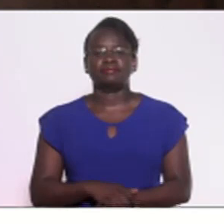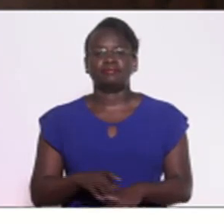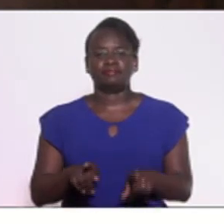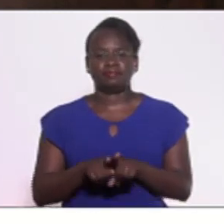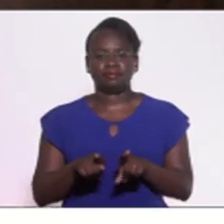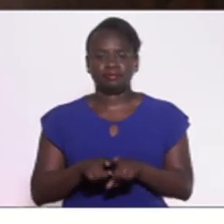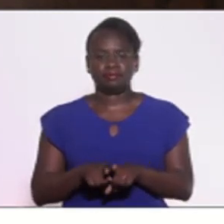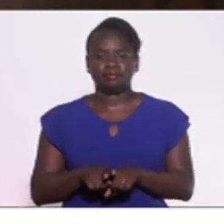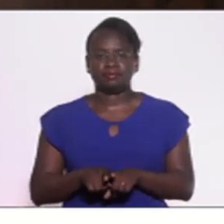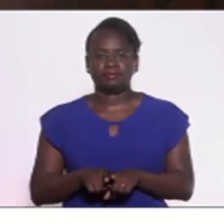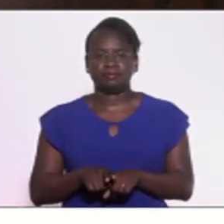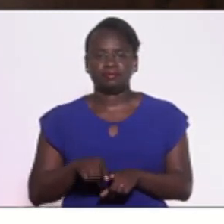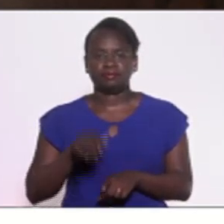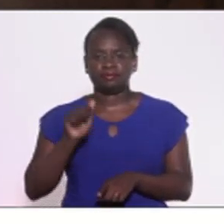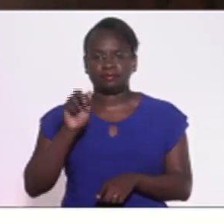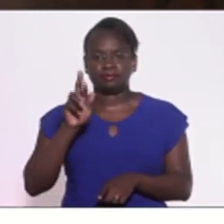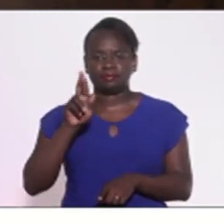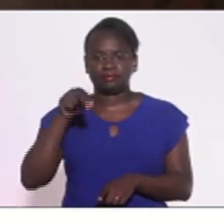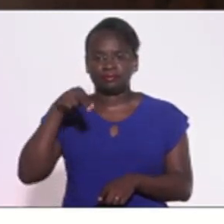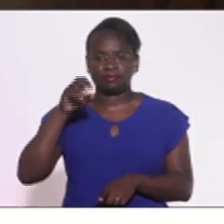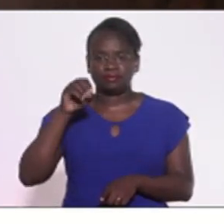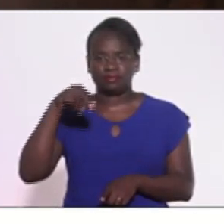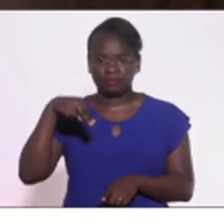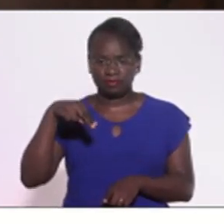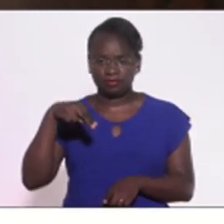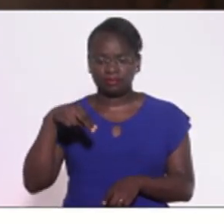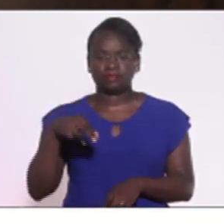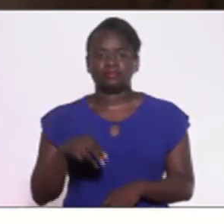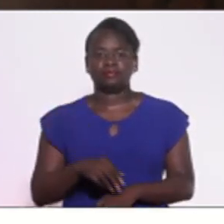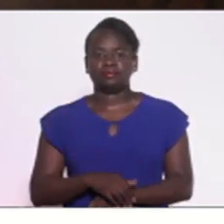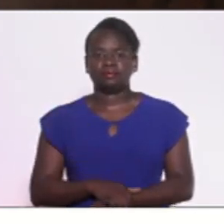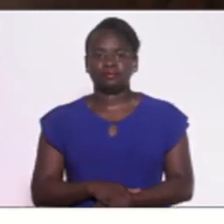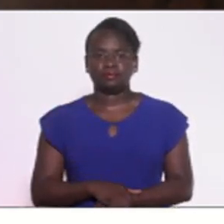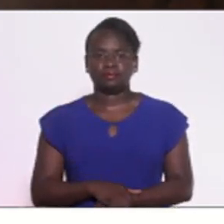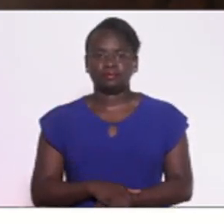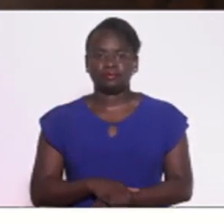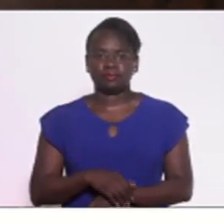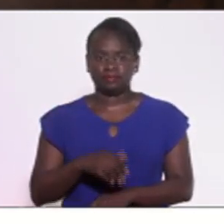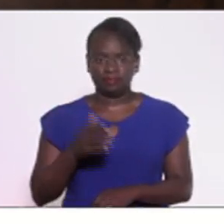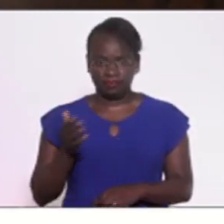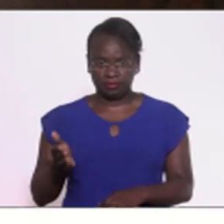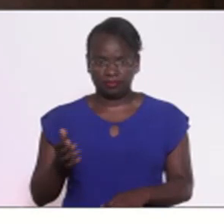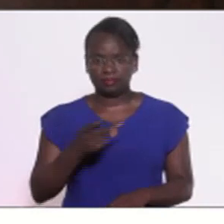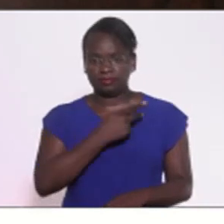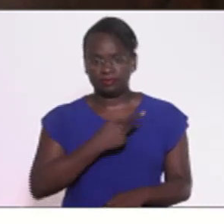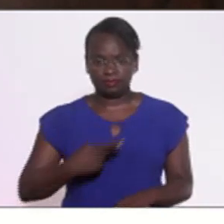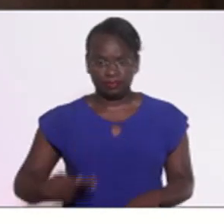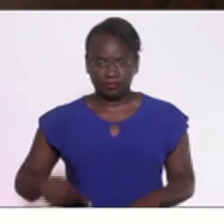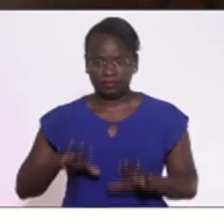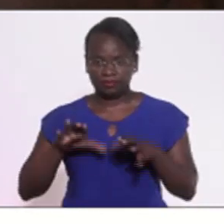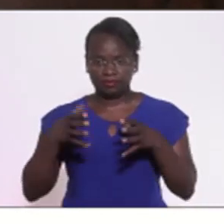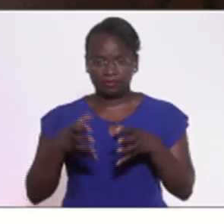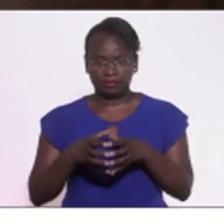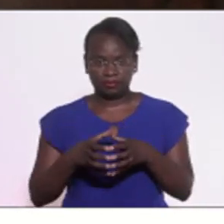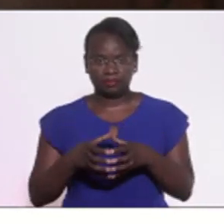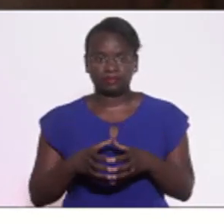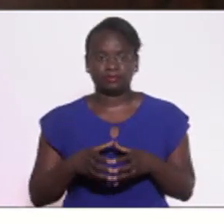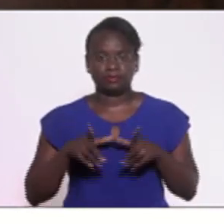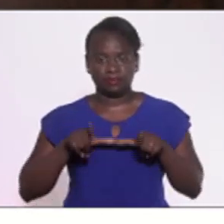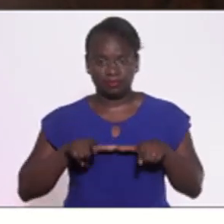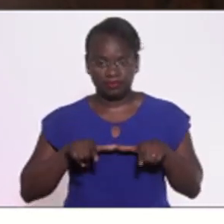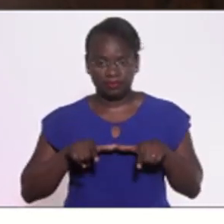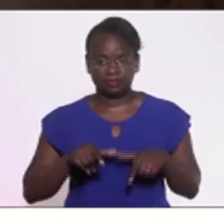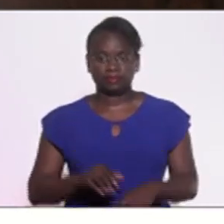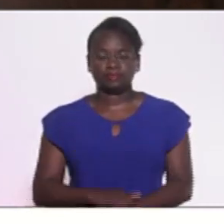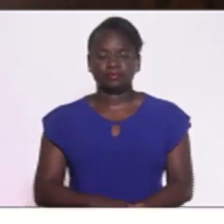Senhor Arnon Vermovitch, que preside a nossa comunidade